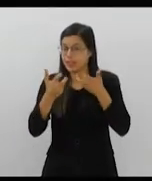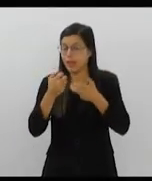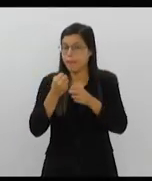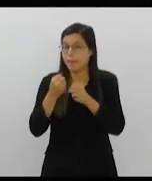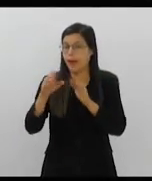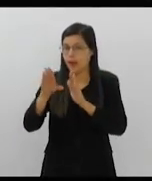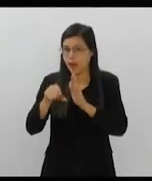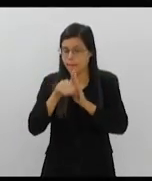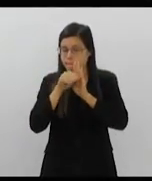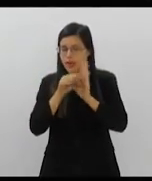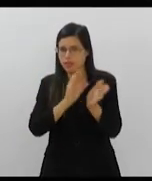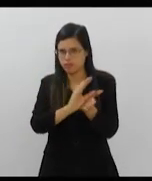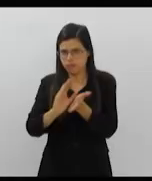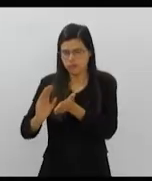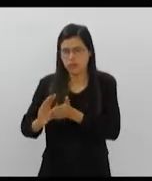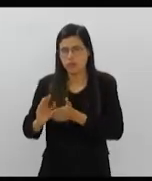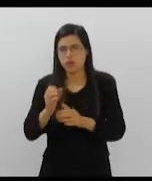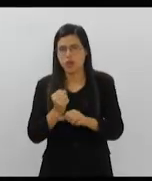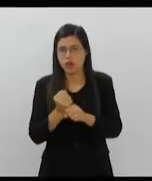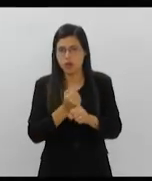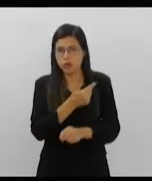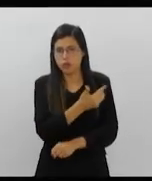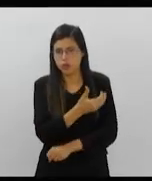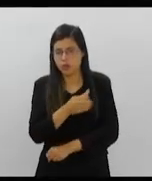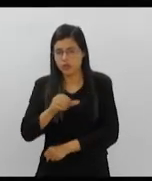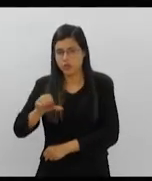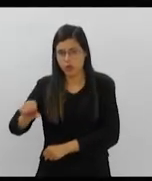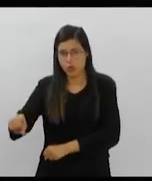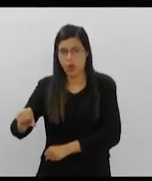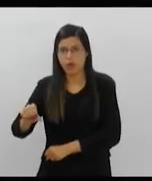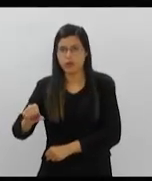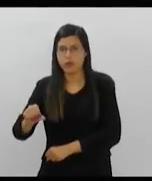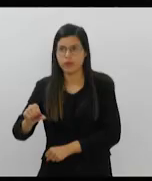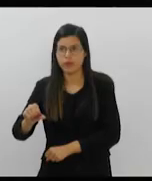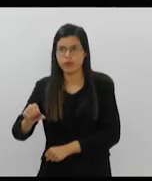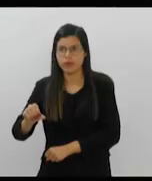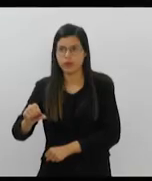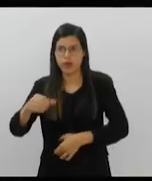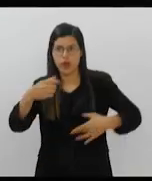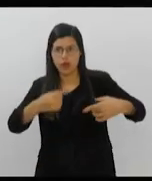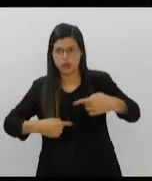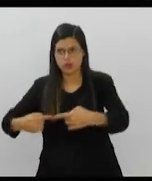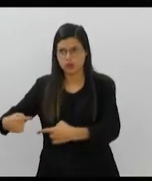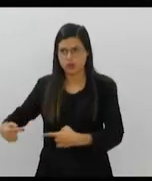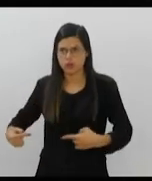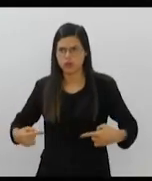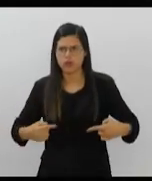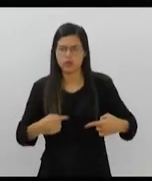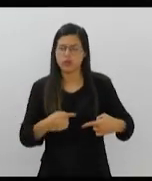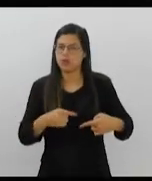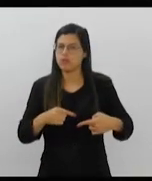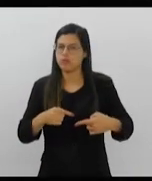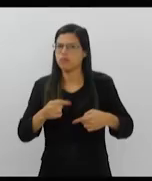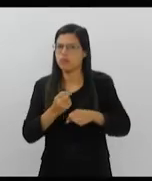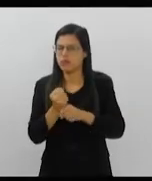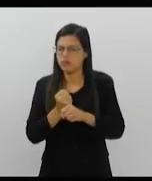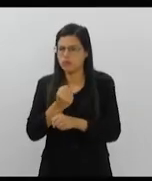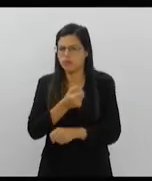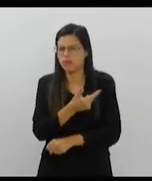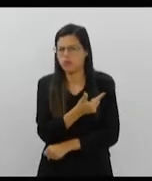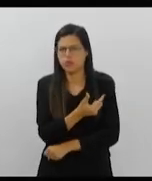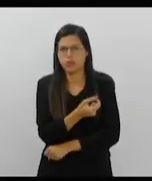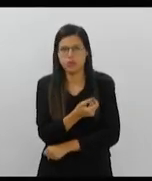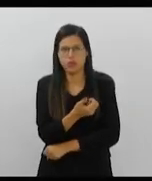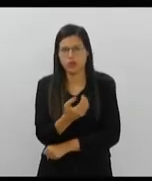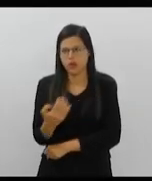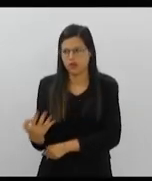a discussão no Colégio de Líder foi em 2014. Então, se resolveu